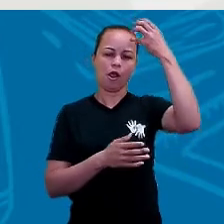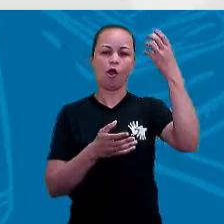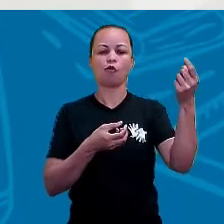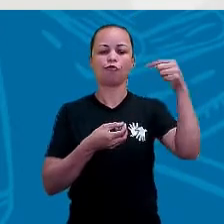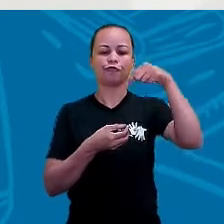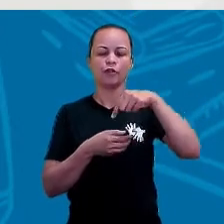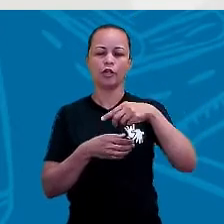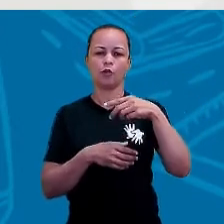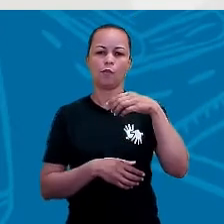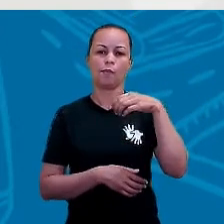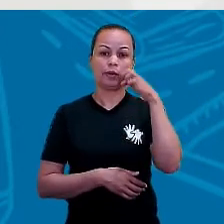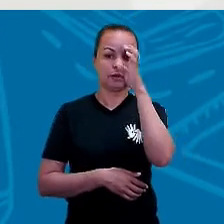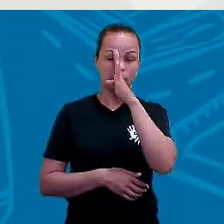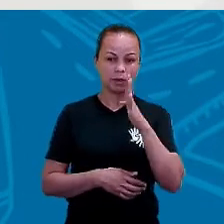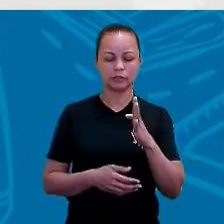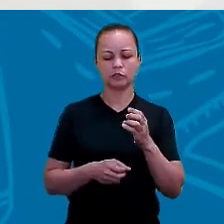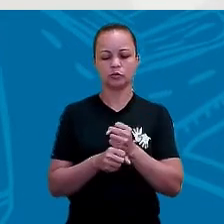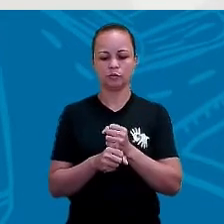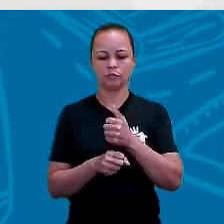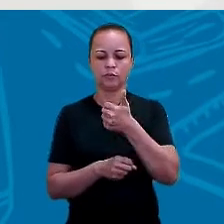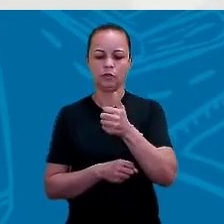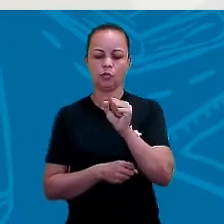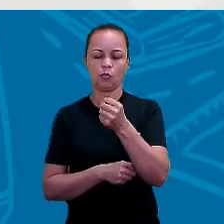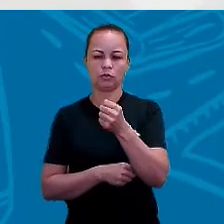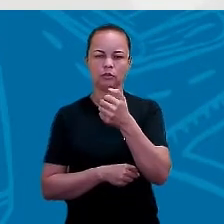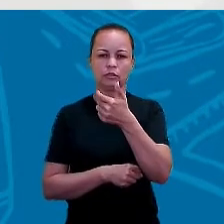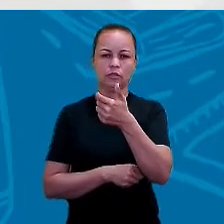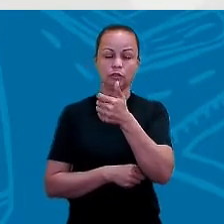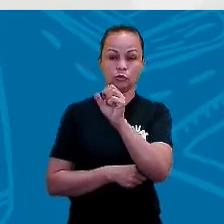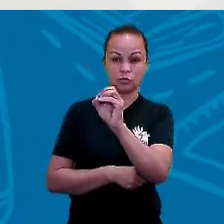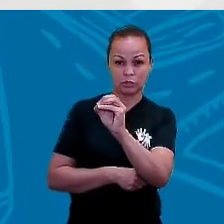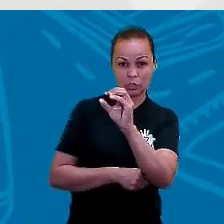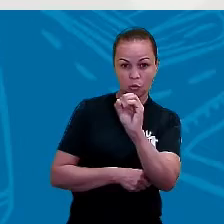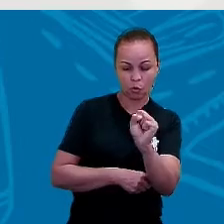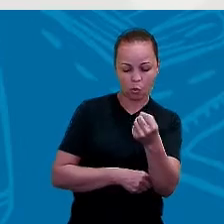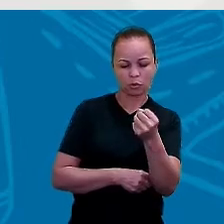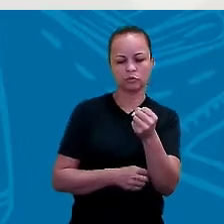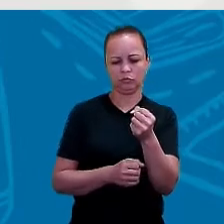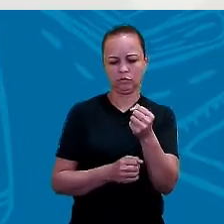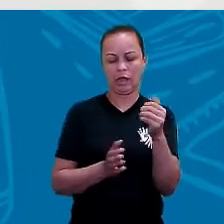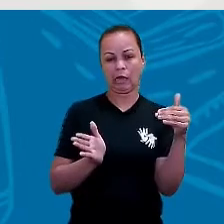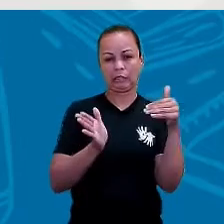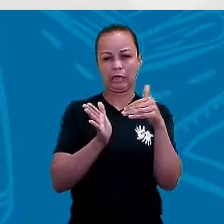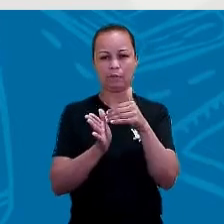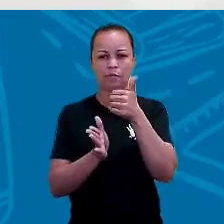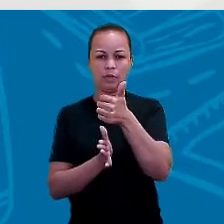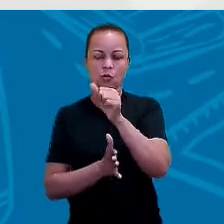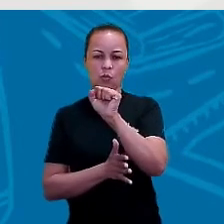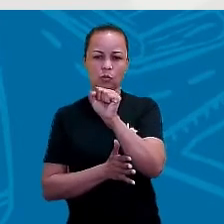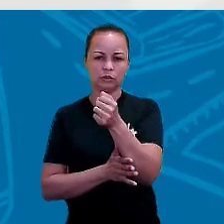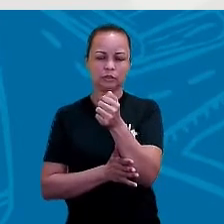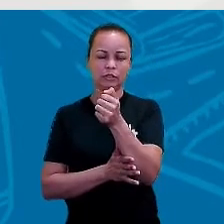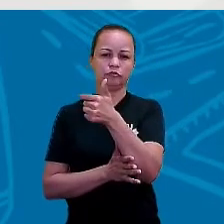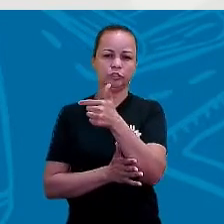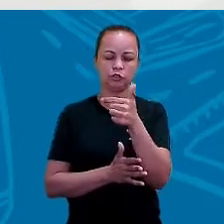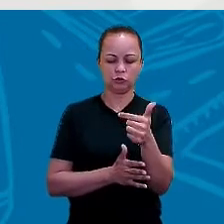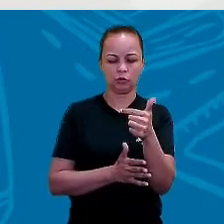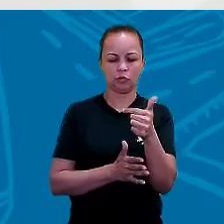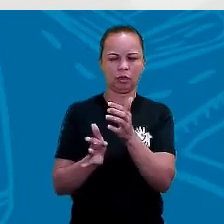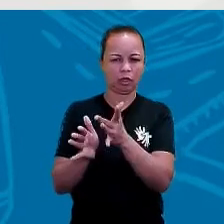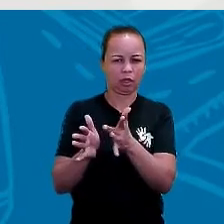em 1808. Isso, veja, de 1808 a 1822 foram vários anos percorridos,